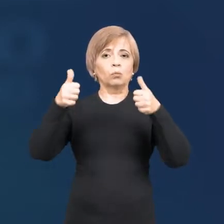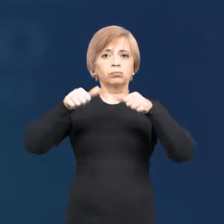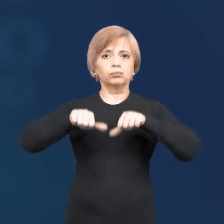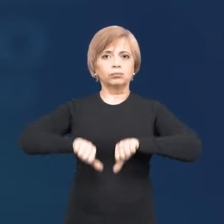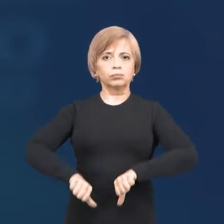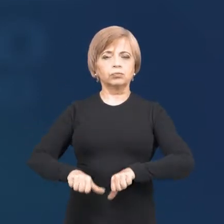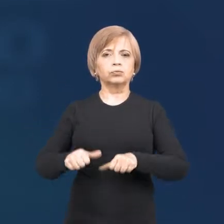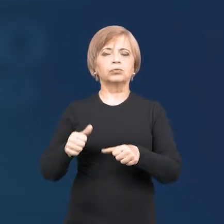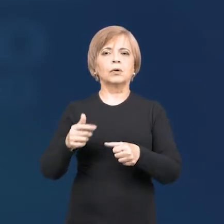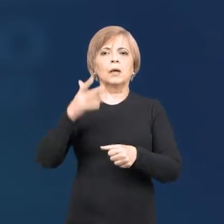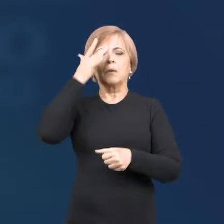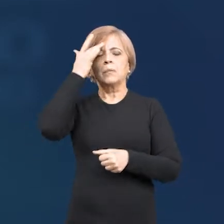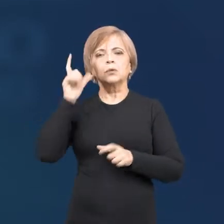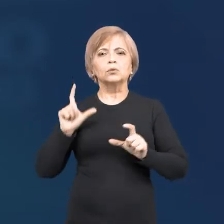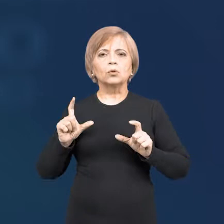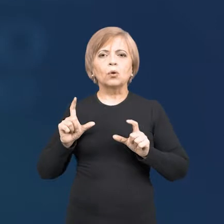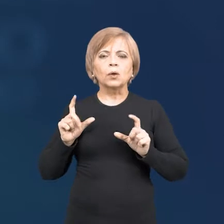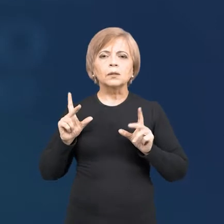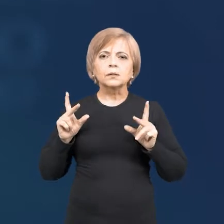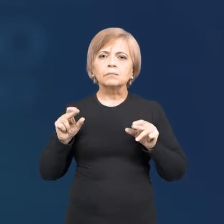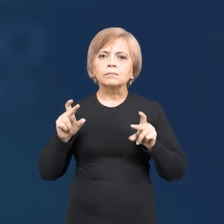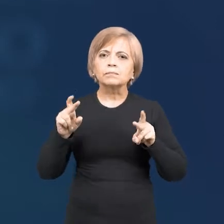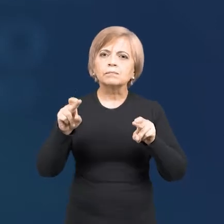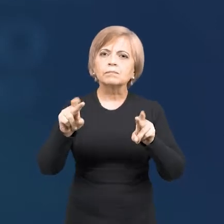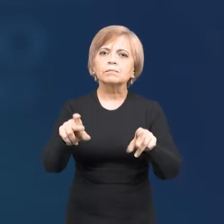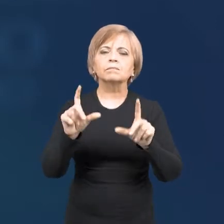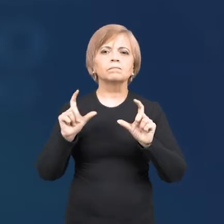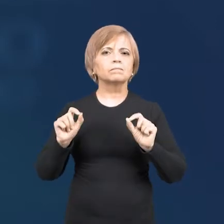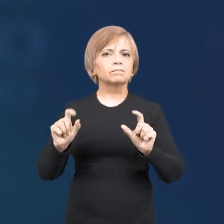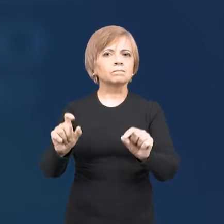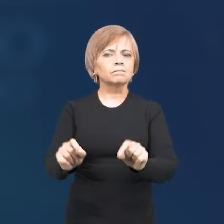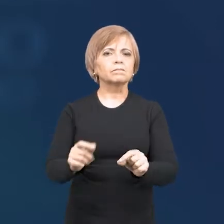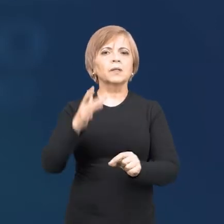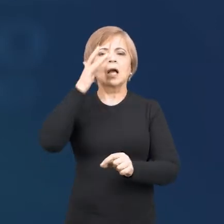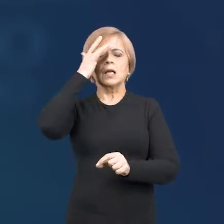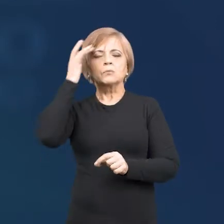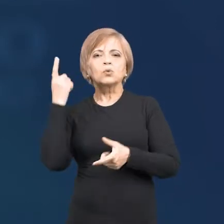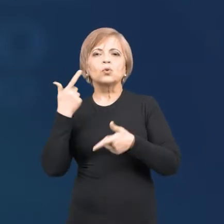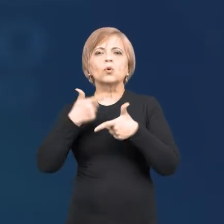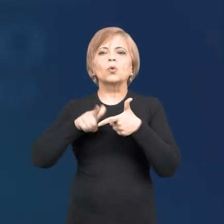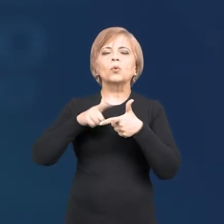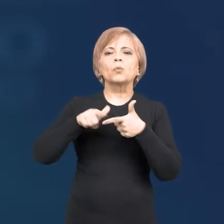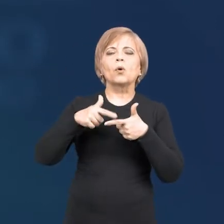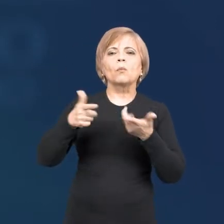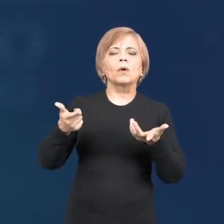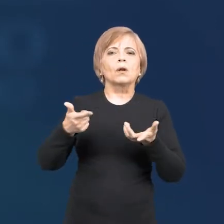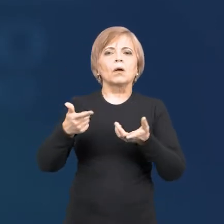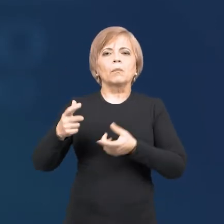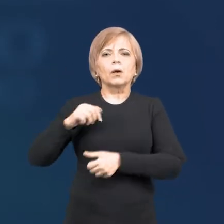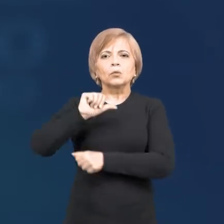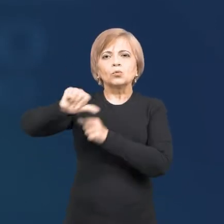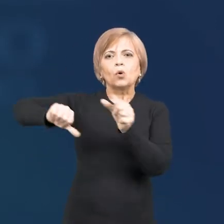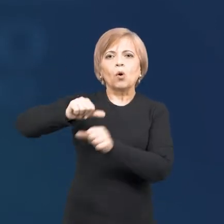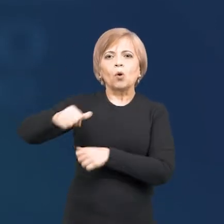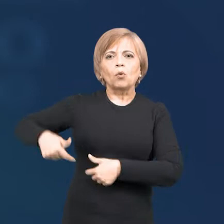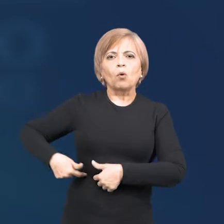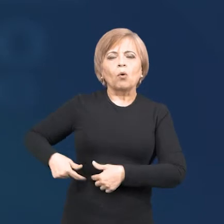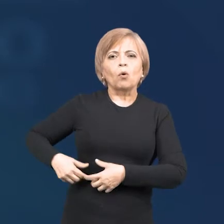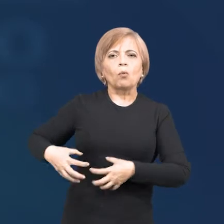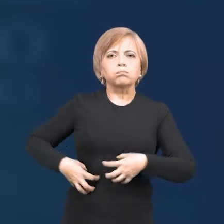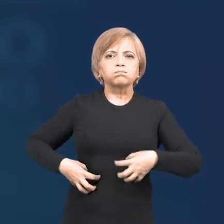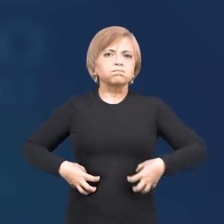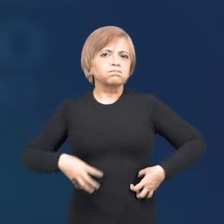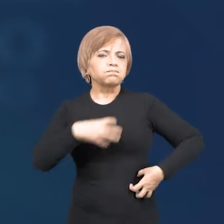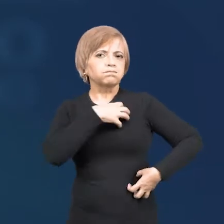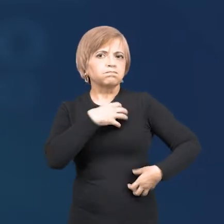os oncológicos, os nefropatas, os transplantados, os hepatopatas,